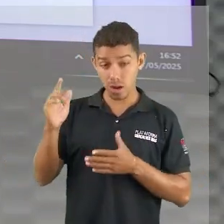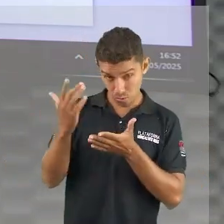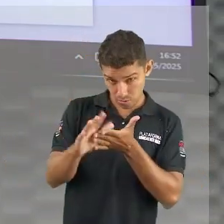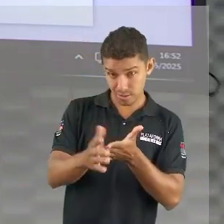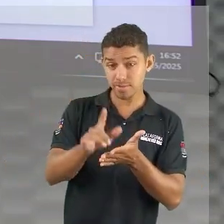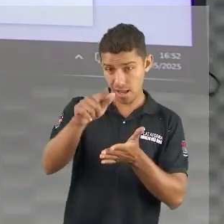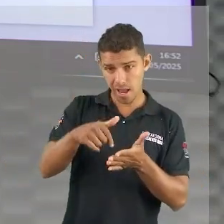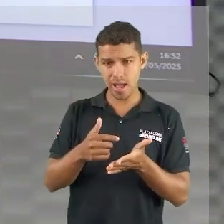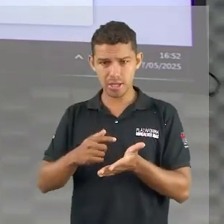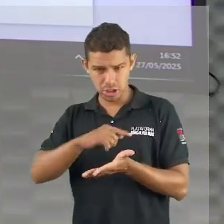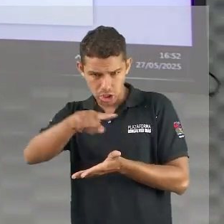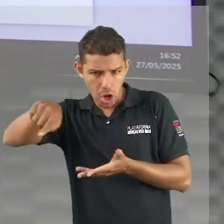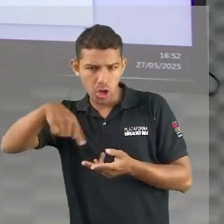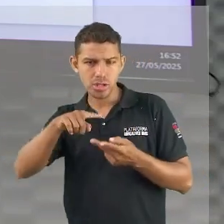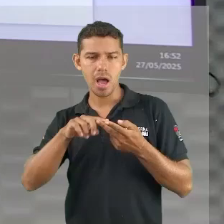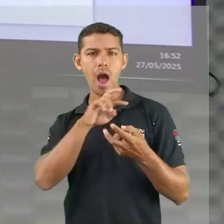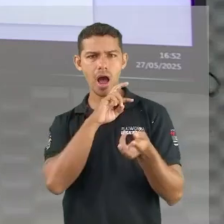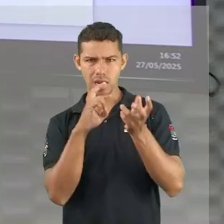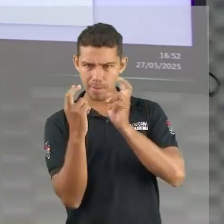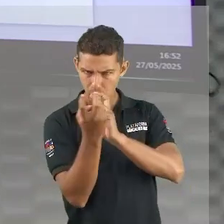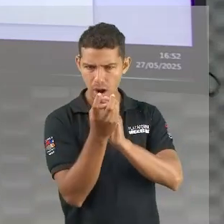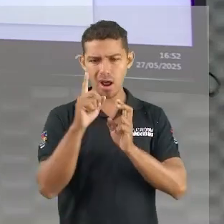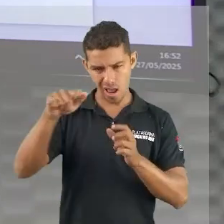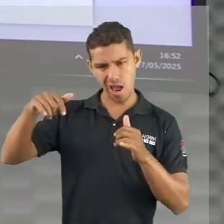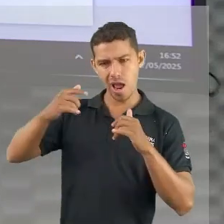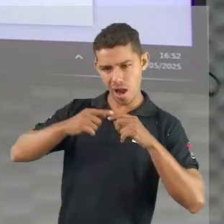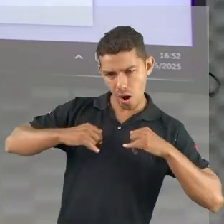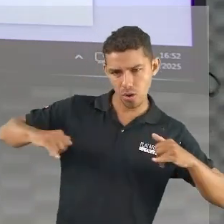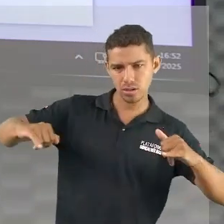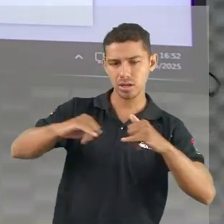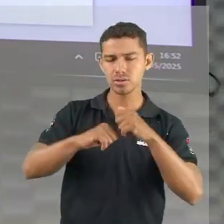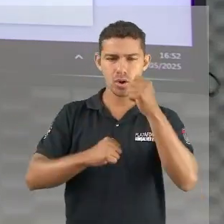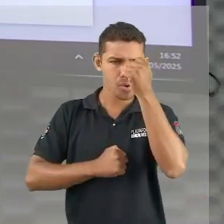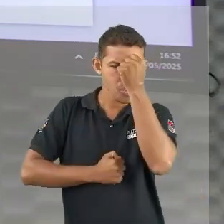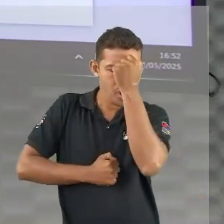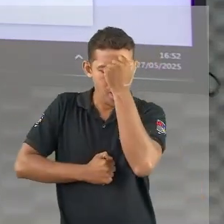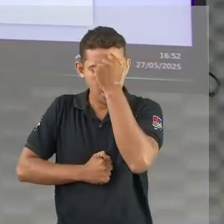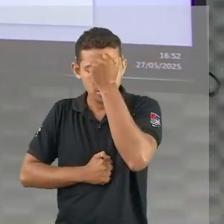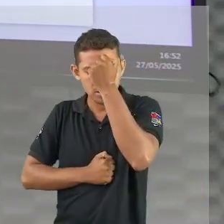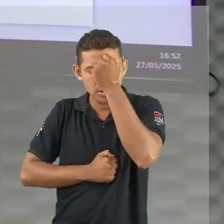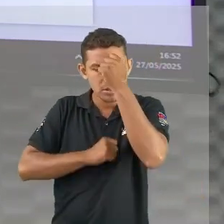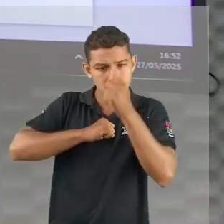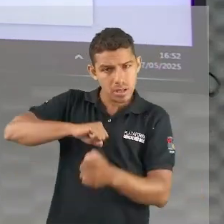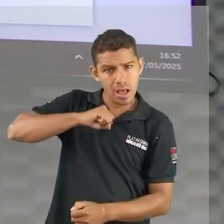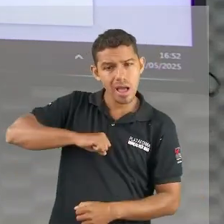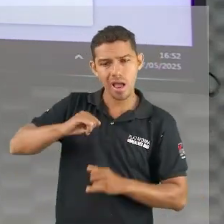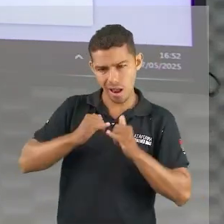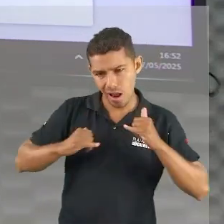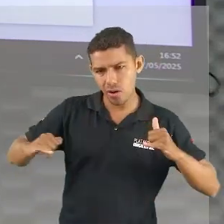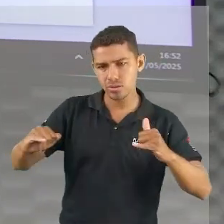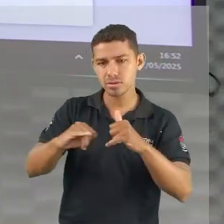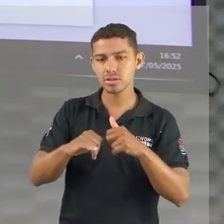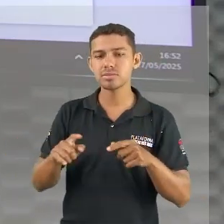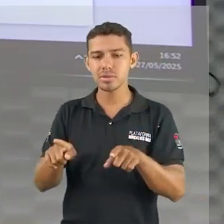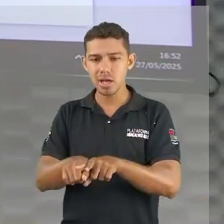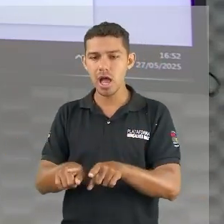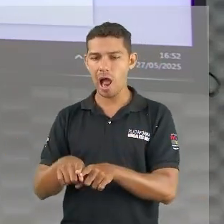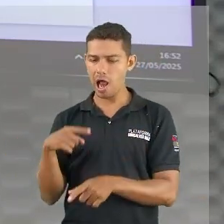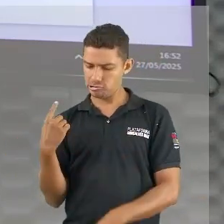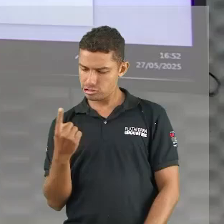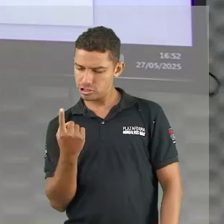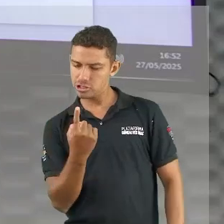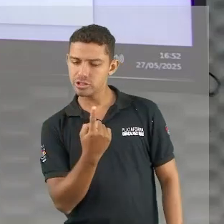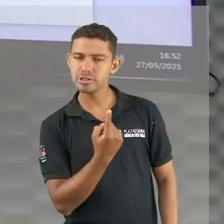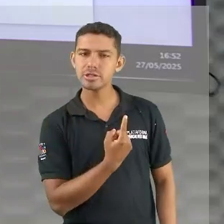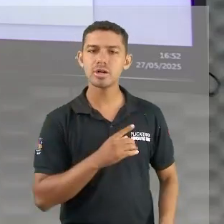roda, é rodando, a capoeira é rodando, o reggae é rodando, a gira no terreiro é rodando,